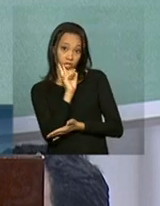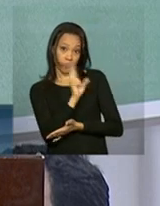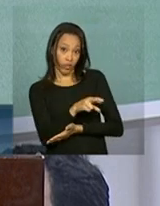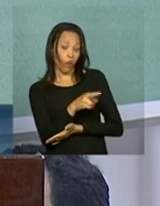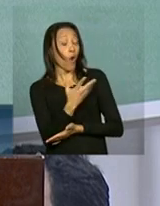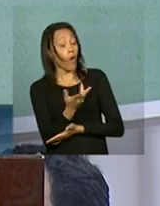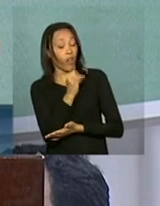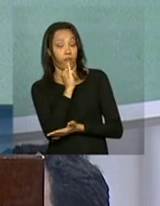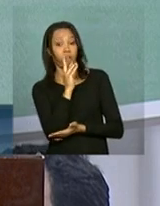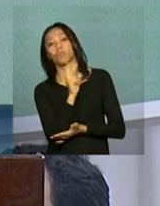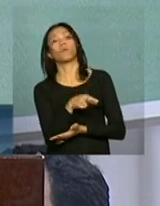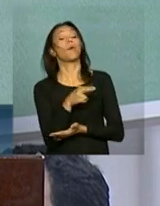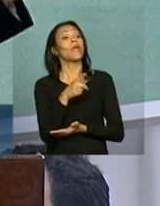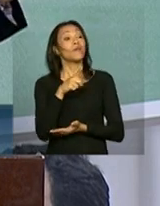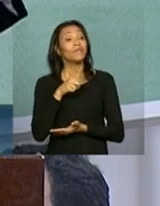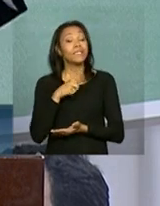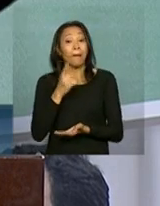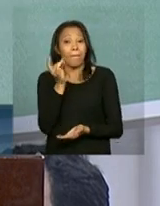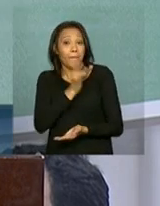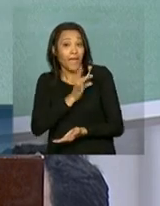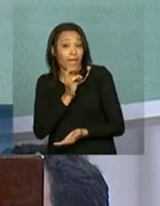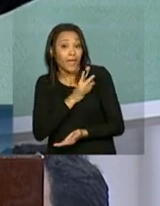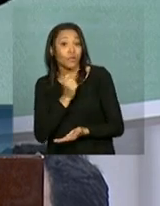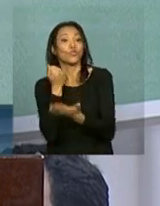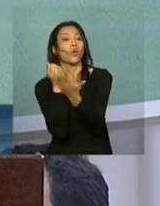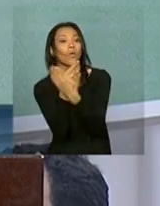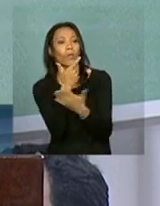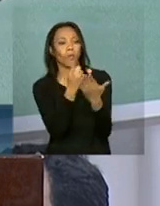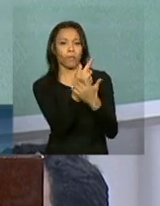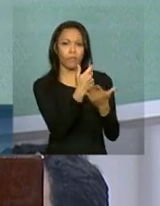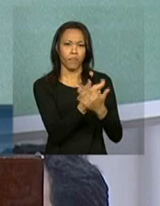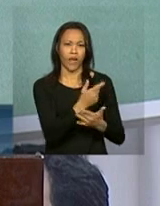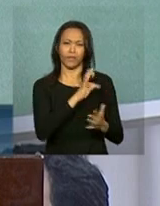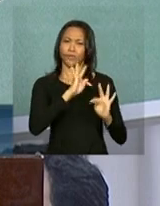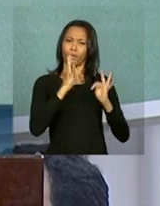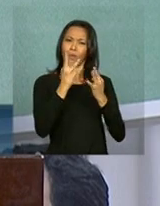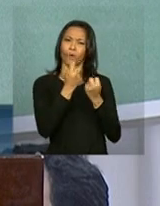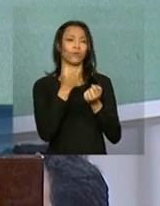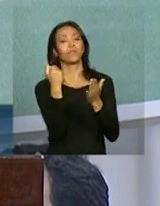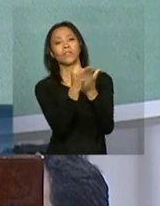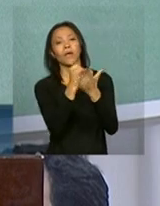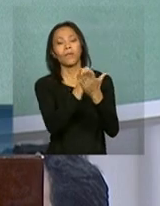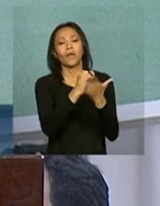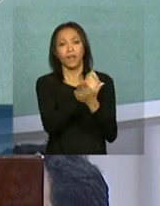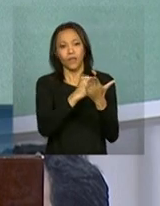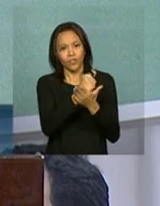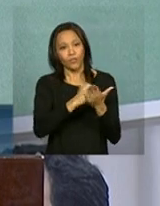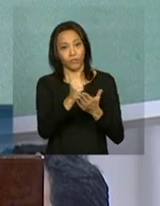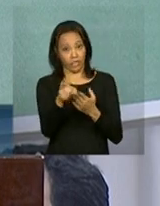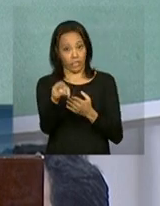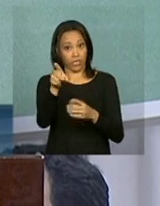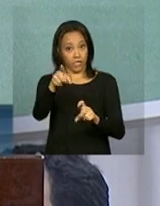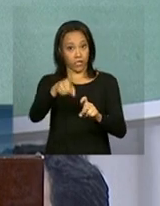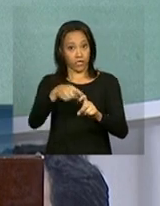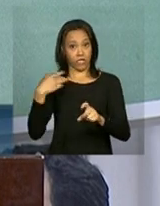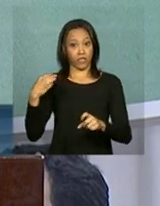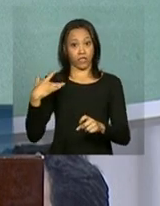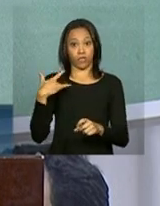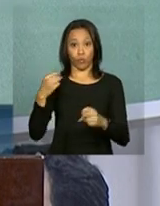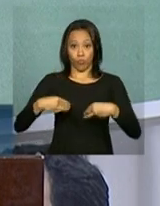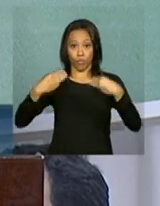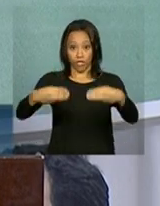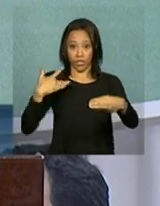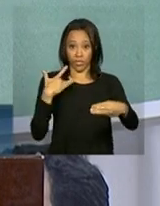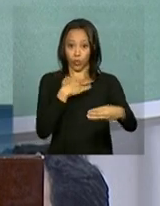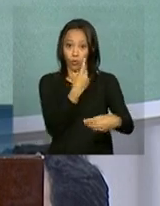disse o seguinte: eu tinha medo de comprar todos os remédios recomendados pelo Ministério da Saúde e deixar